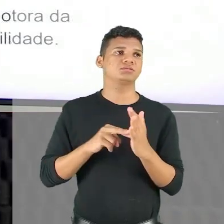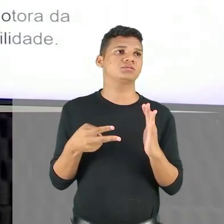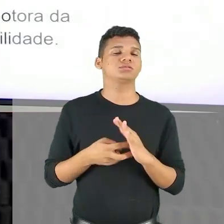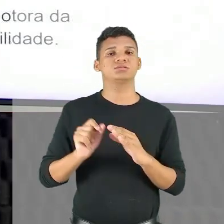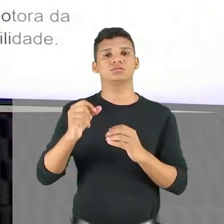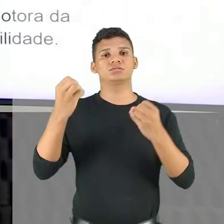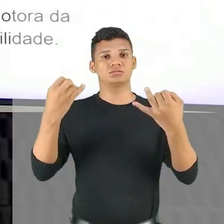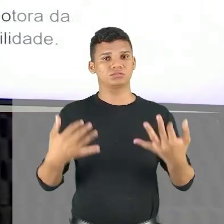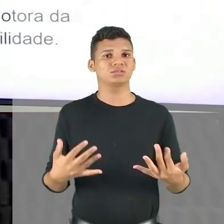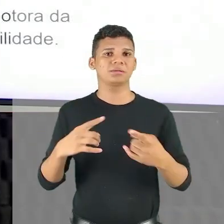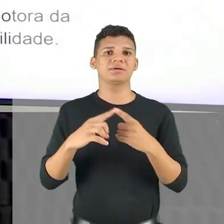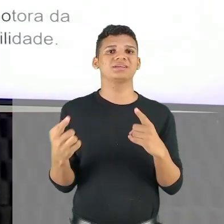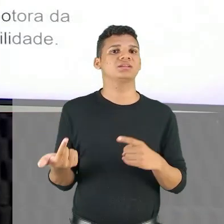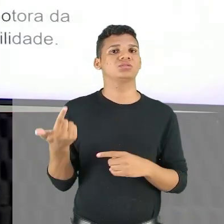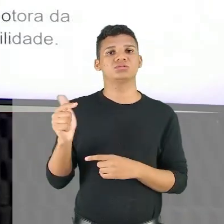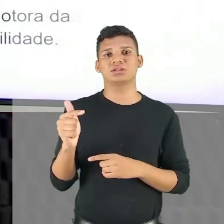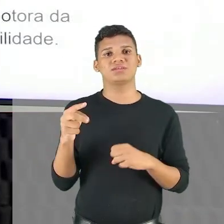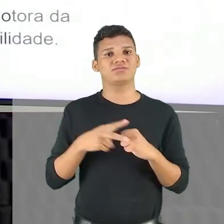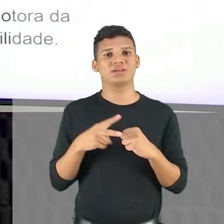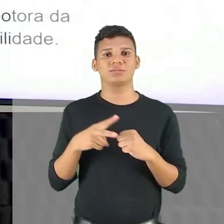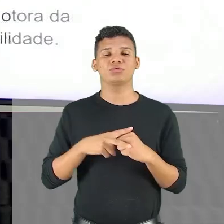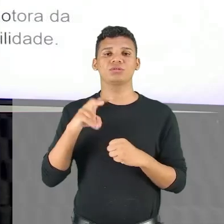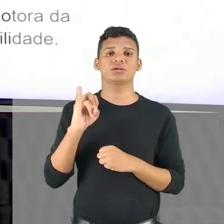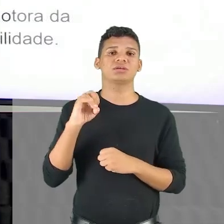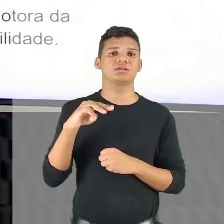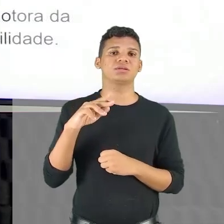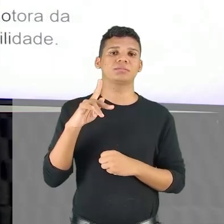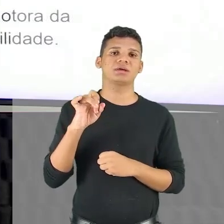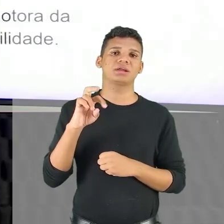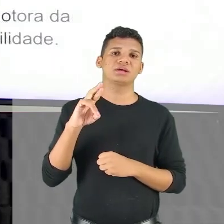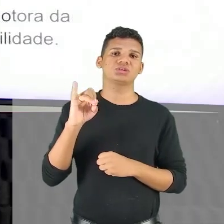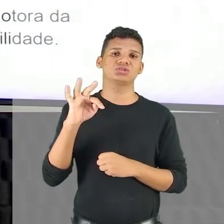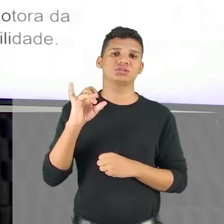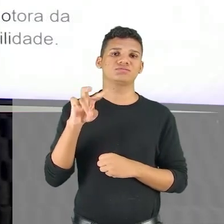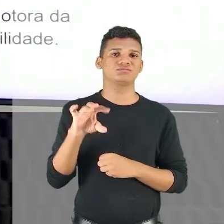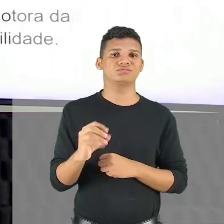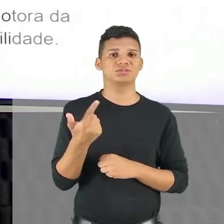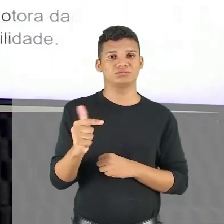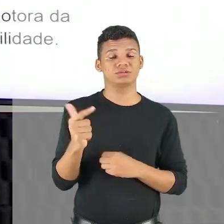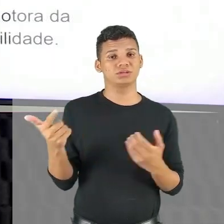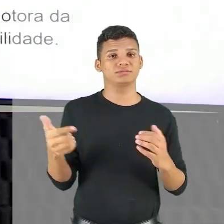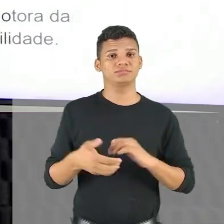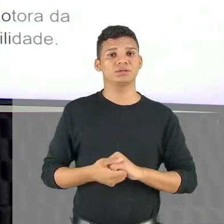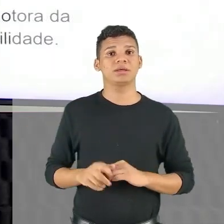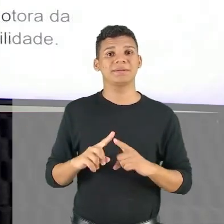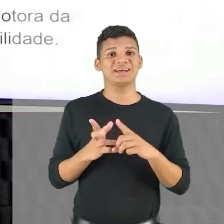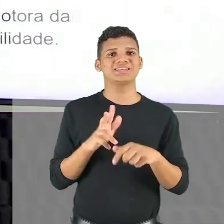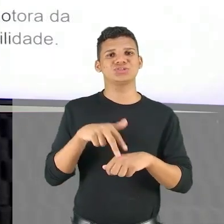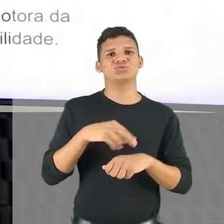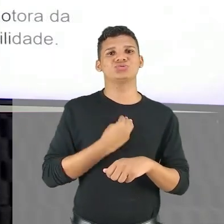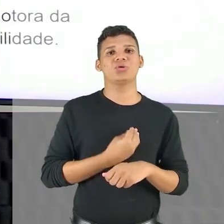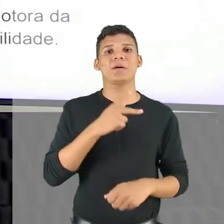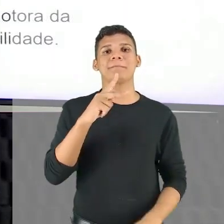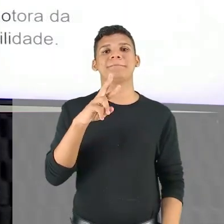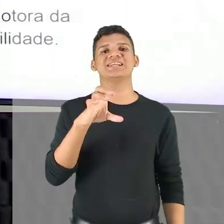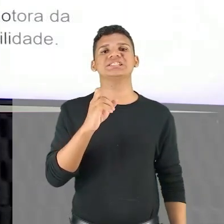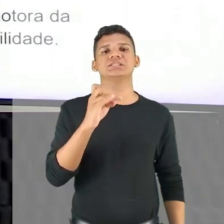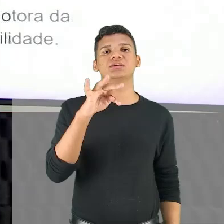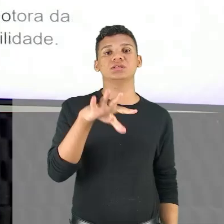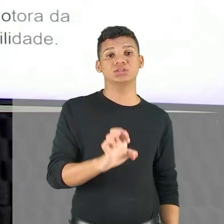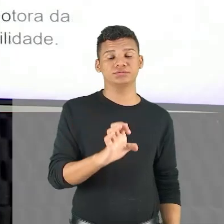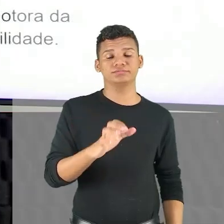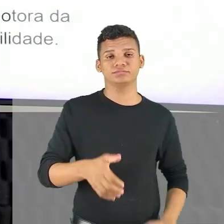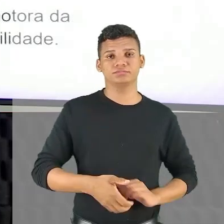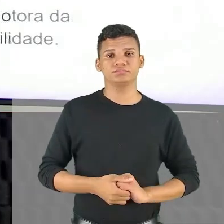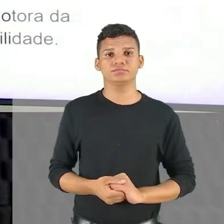expressam ordem. Então não tem verbo no imperativo ali. Podemos é um verbo no presente, não no imperativo, tá? Forjar uma voz